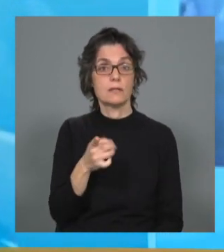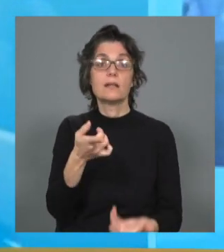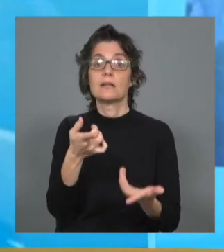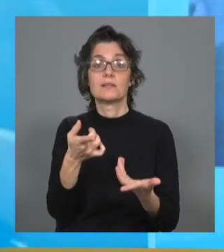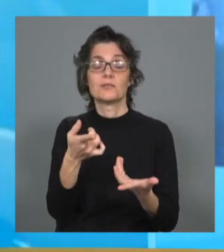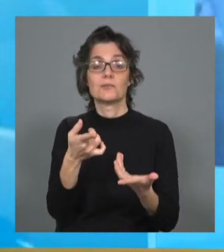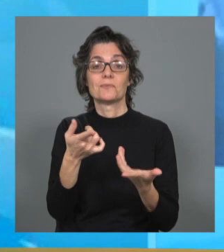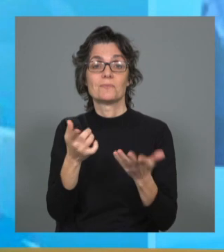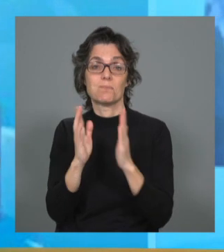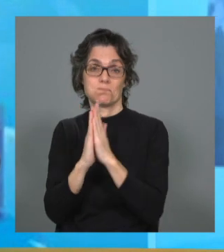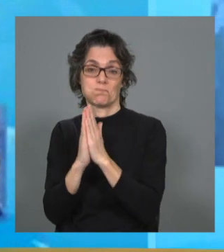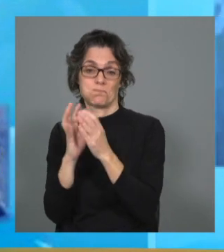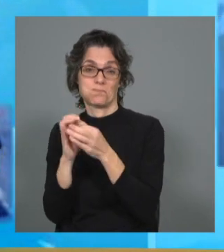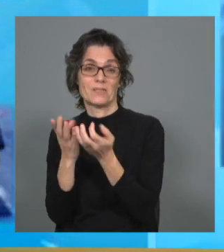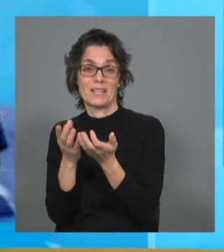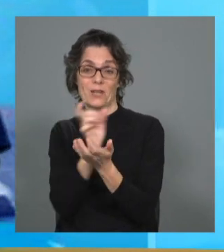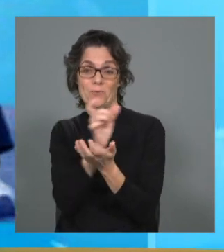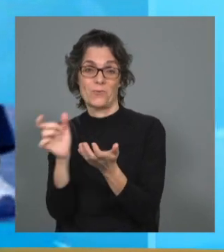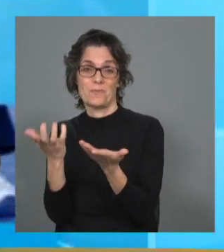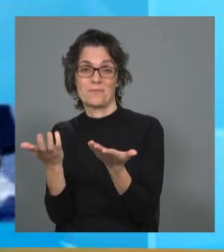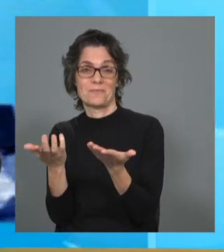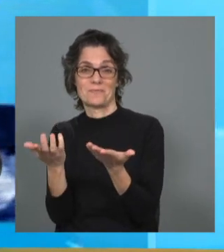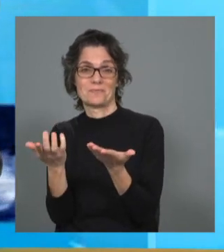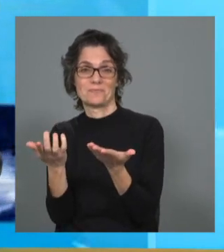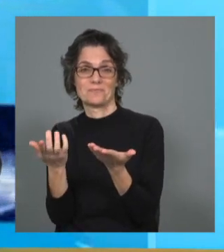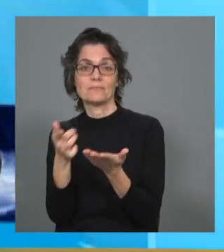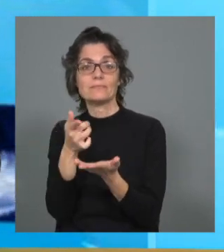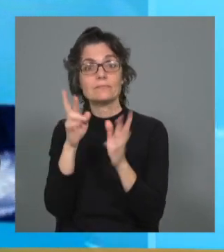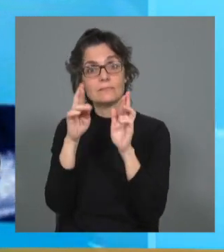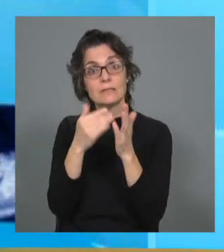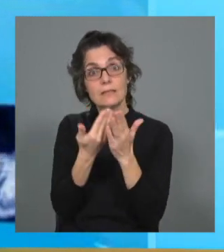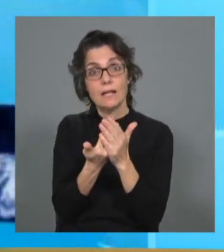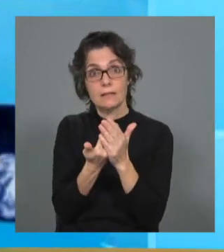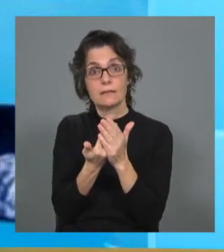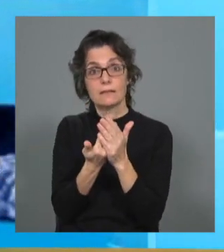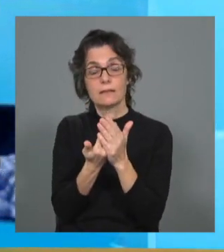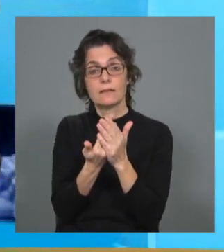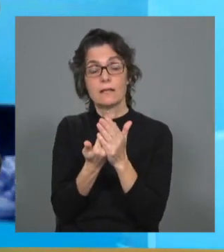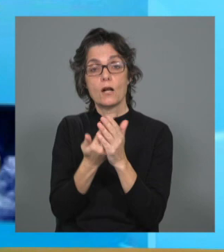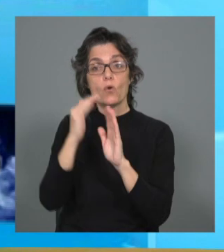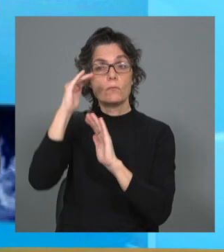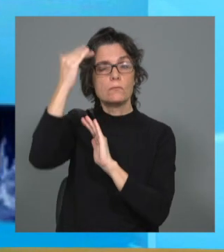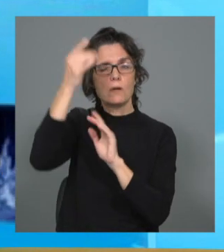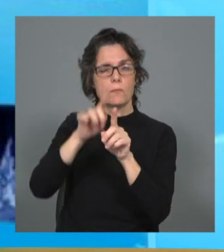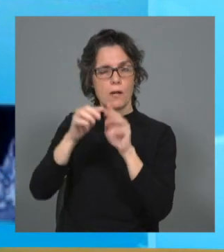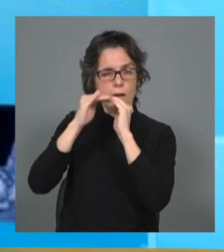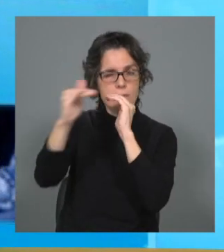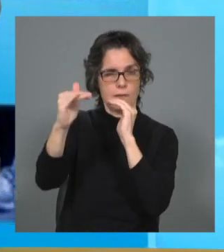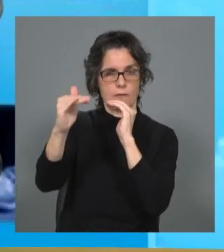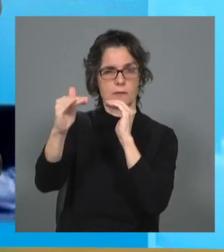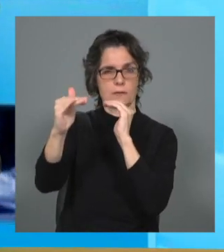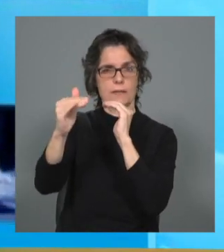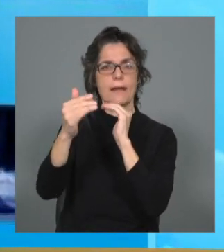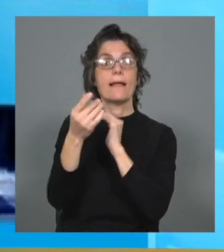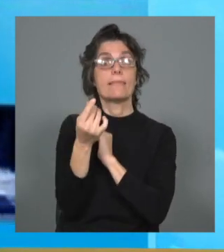social da Igreja. Portanto, pode haver aqui, de facto, uma esperança de que, com um horizonte político mais estável e com